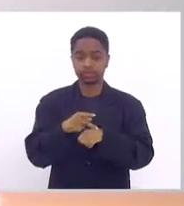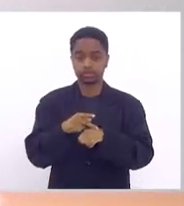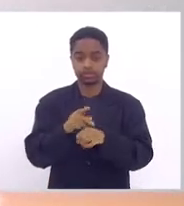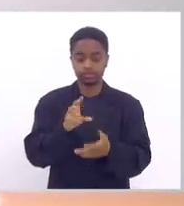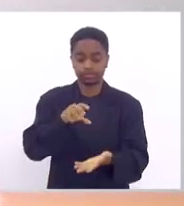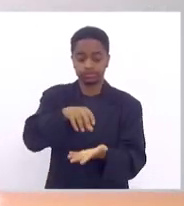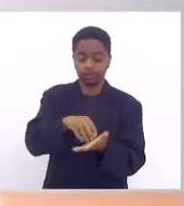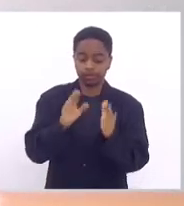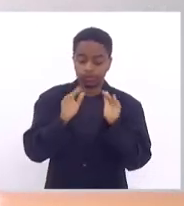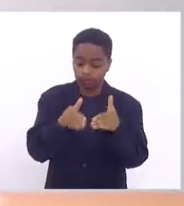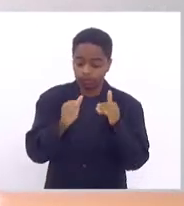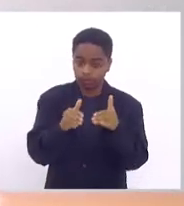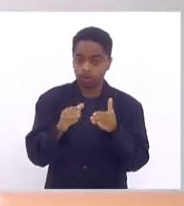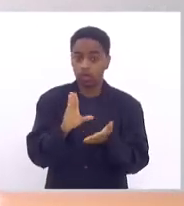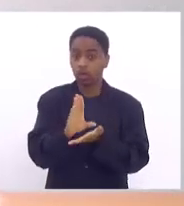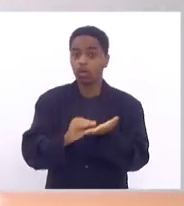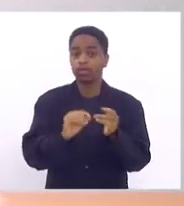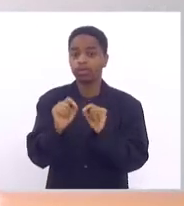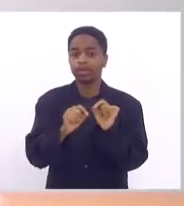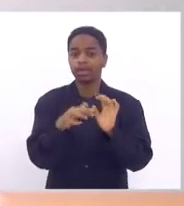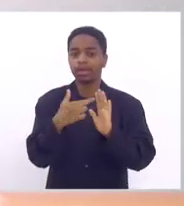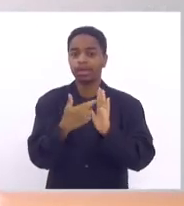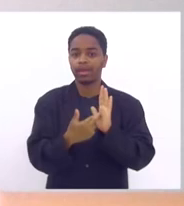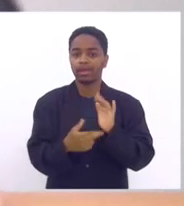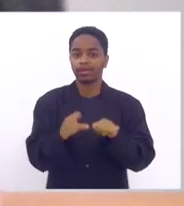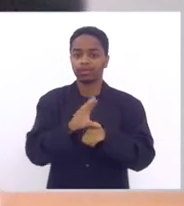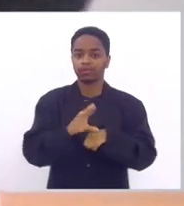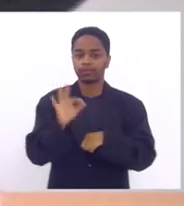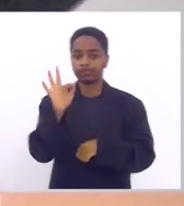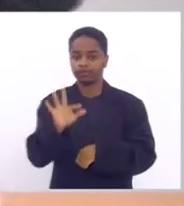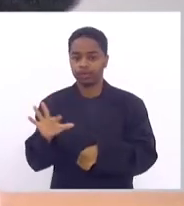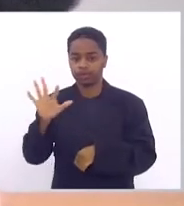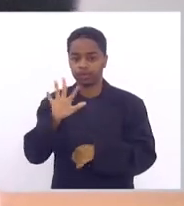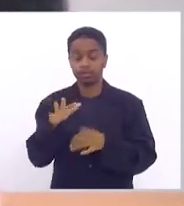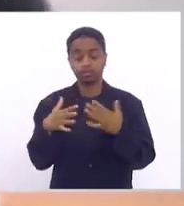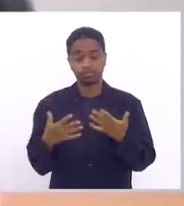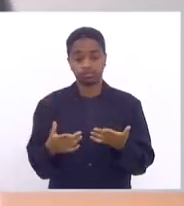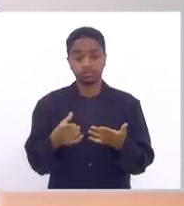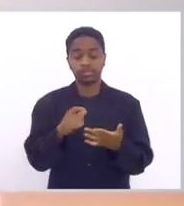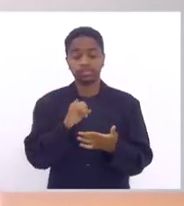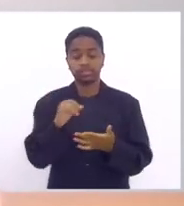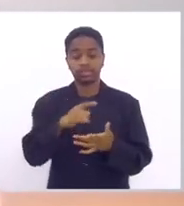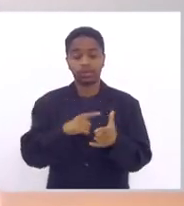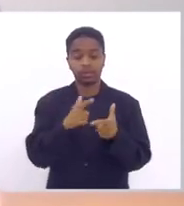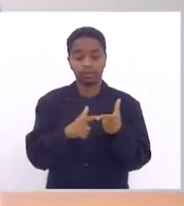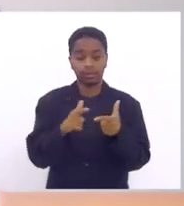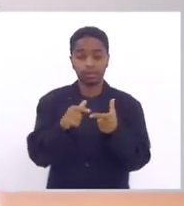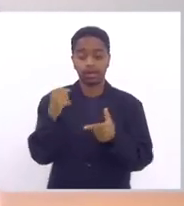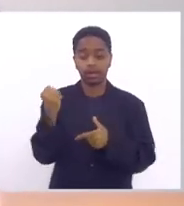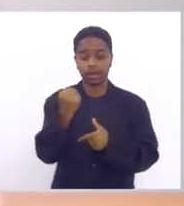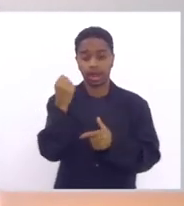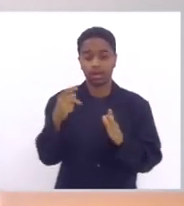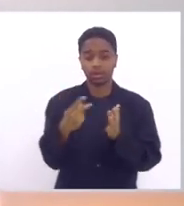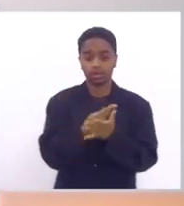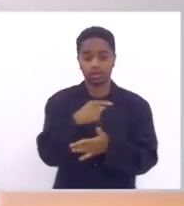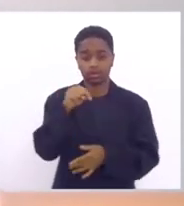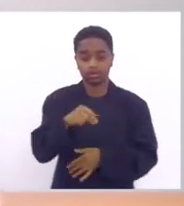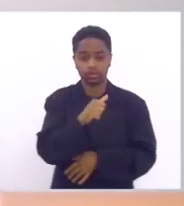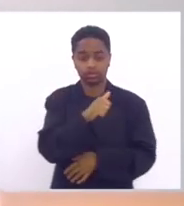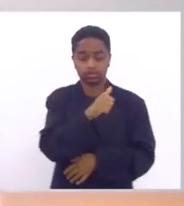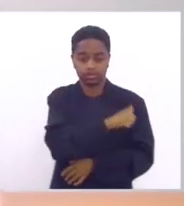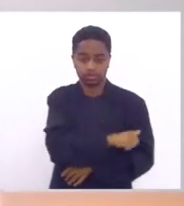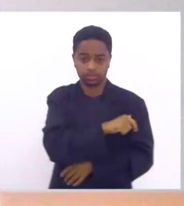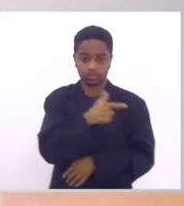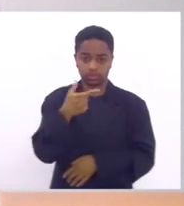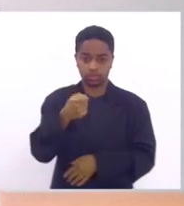copia as regras da Constituição Federal naquele problema terrível que assolou o o Rio de Janeiro em